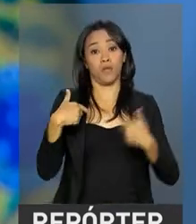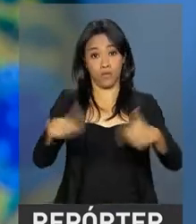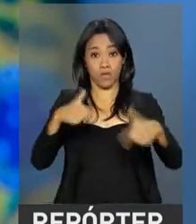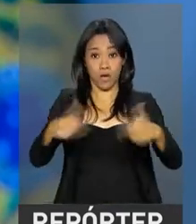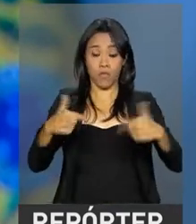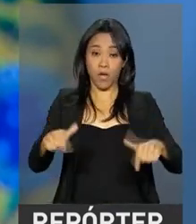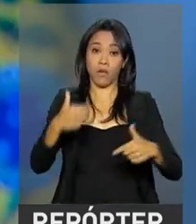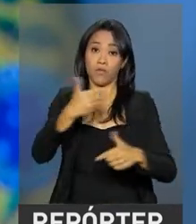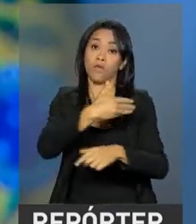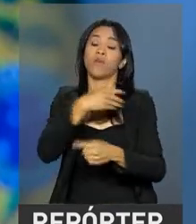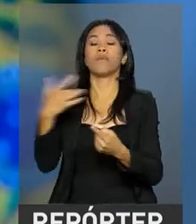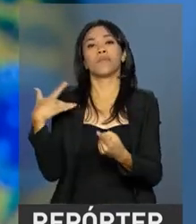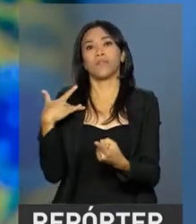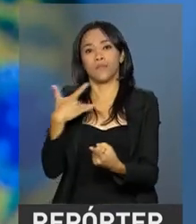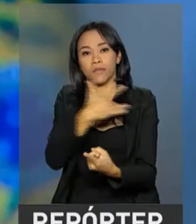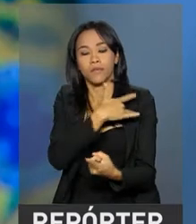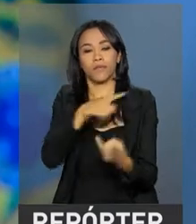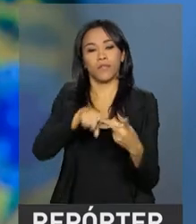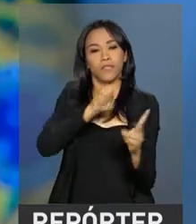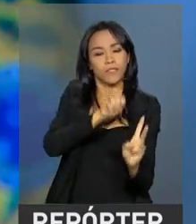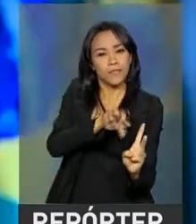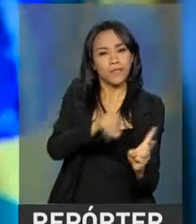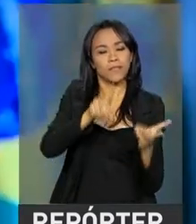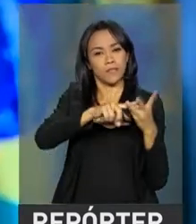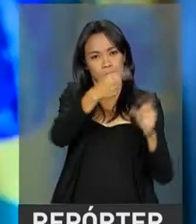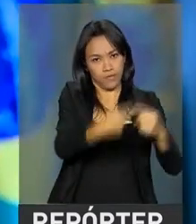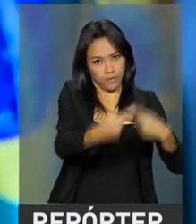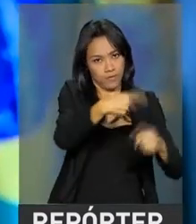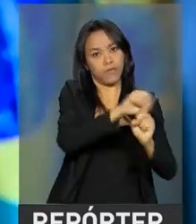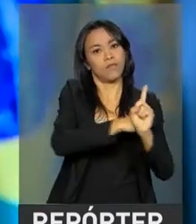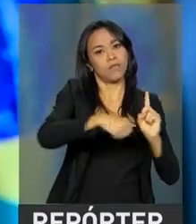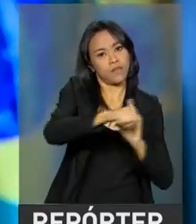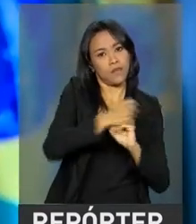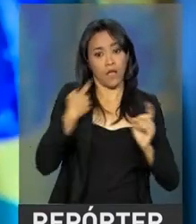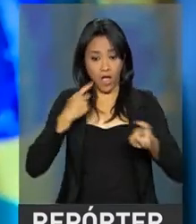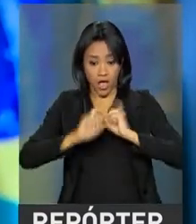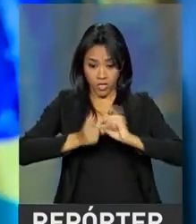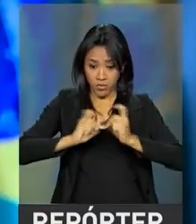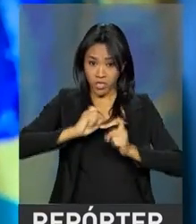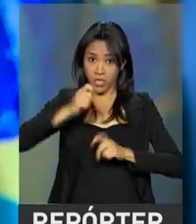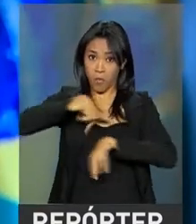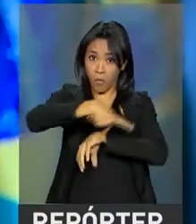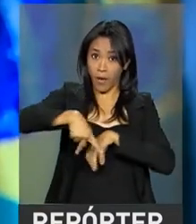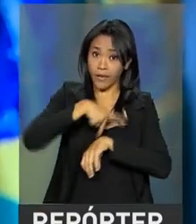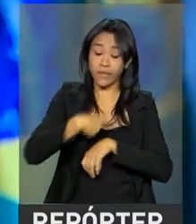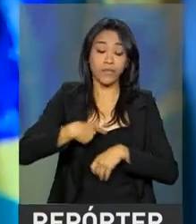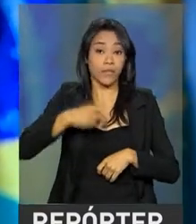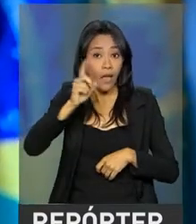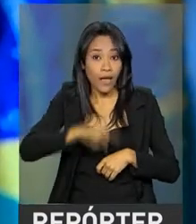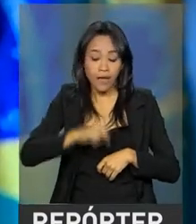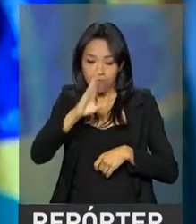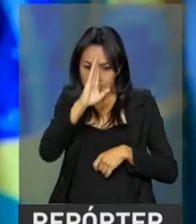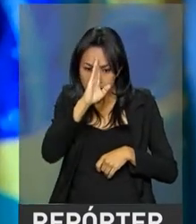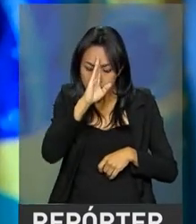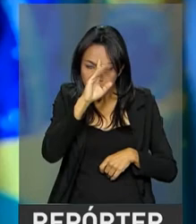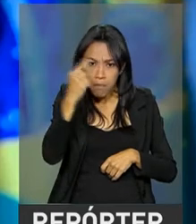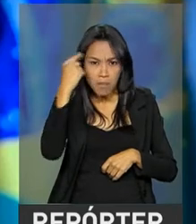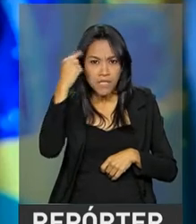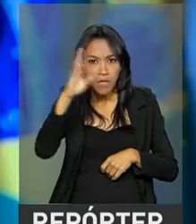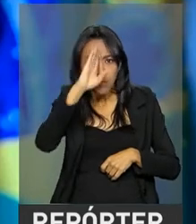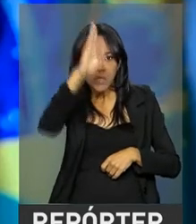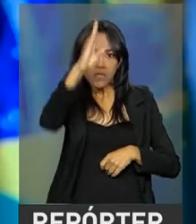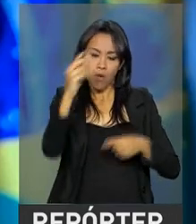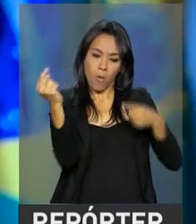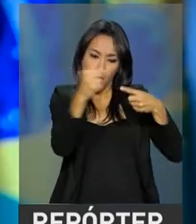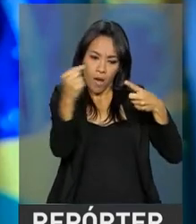saúde e as políticas sociais administrar um país é administrar prioridades e quando a prioridade